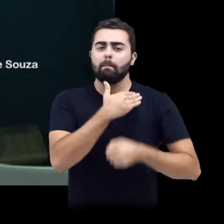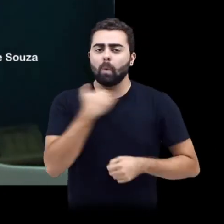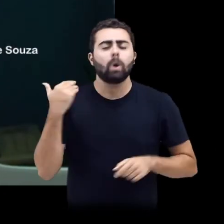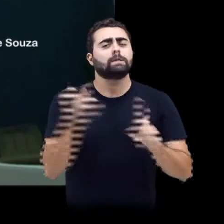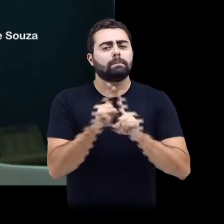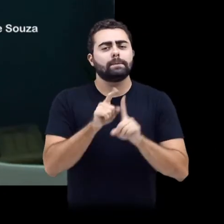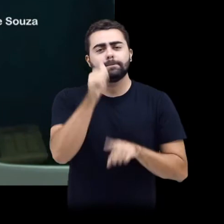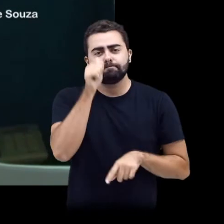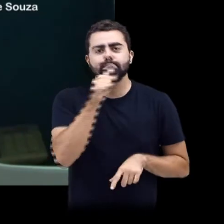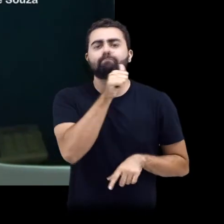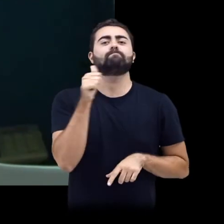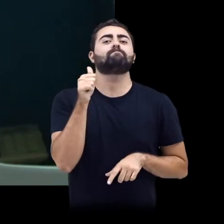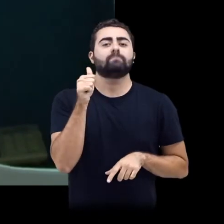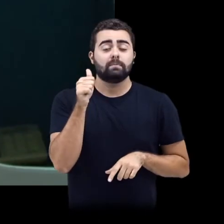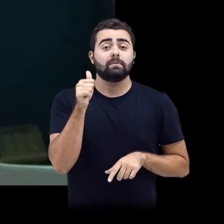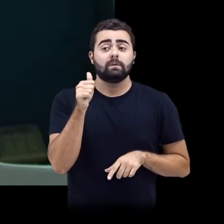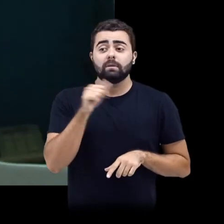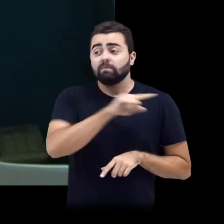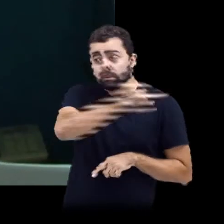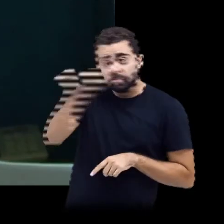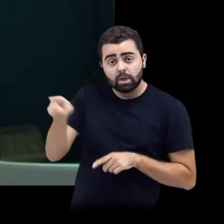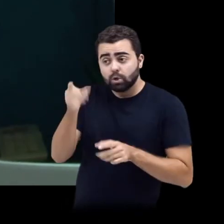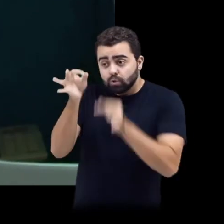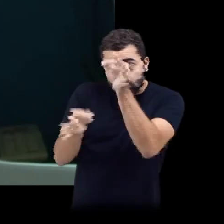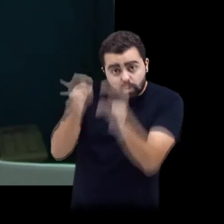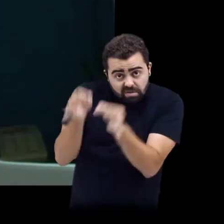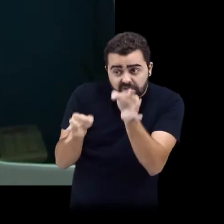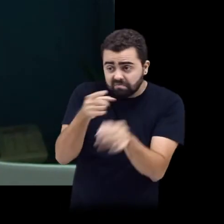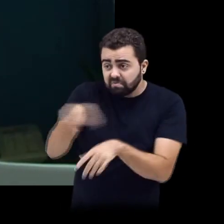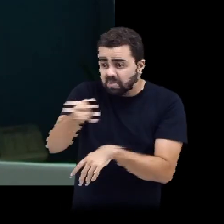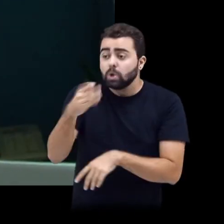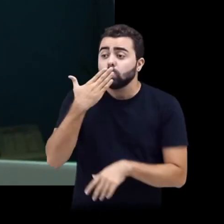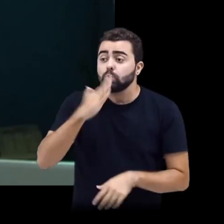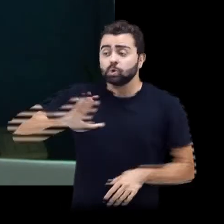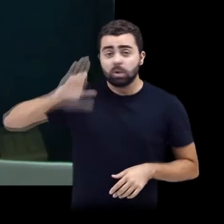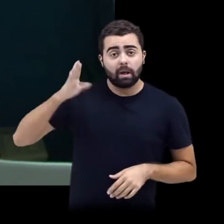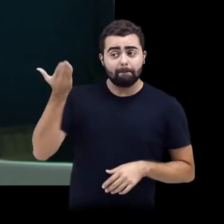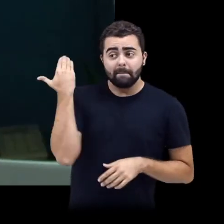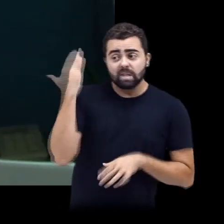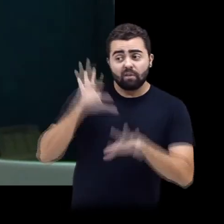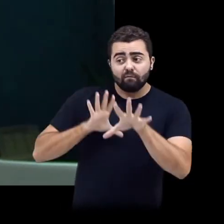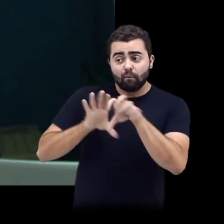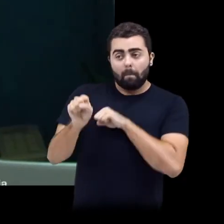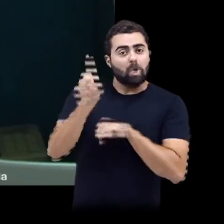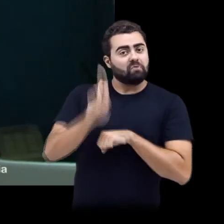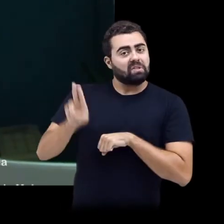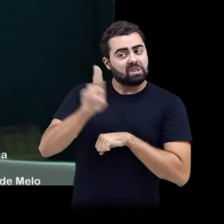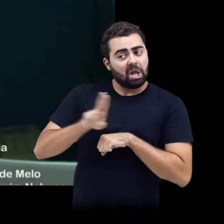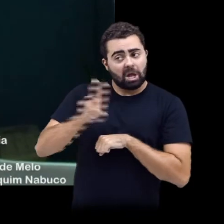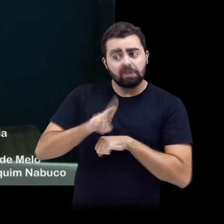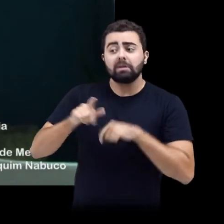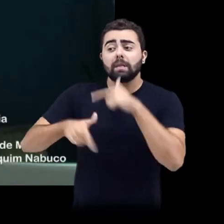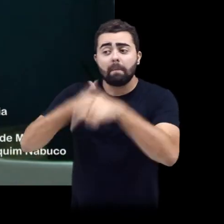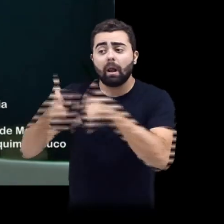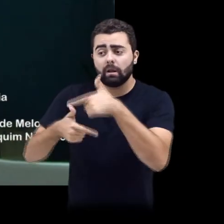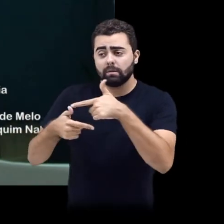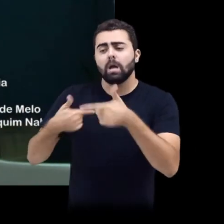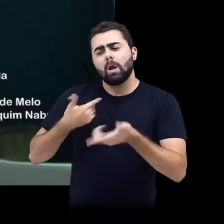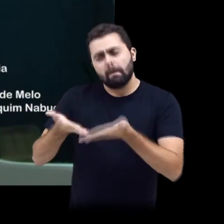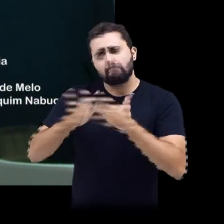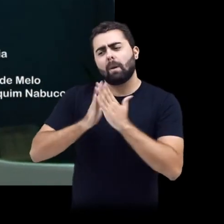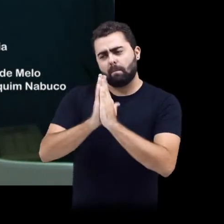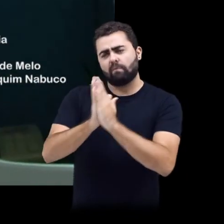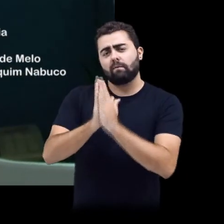pelo que os senhores juraram trabalhar ao saírem de seus bancos universitários. Apenas vim apelar aos senhores que cumpram com o